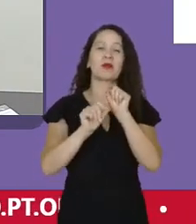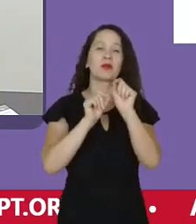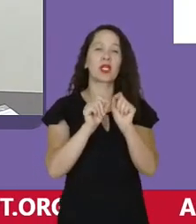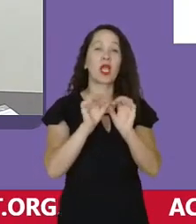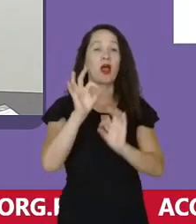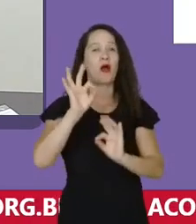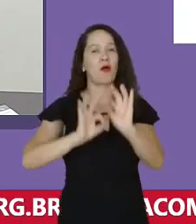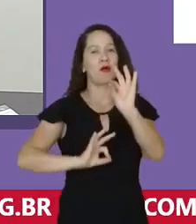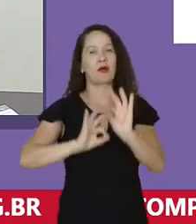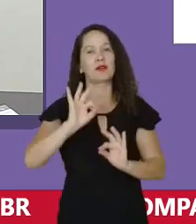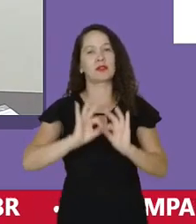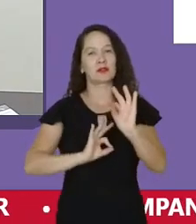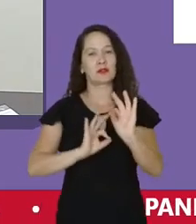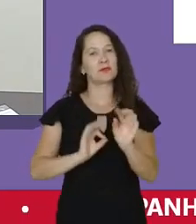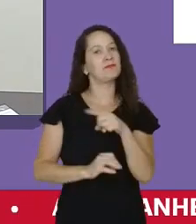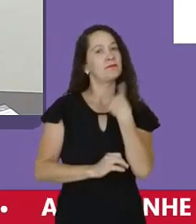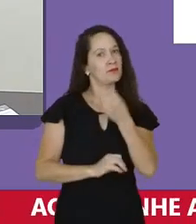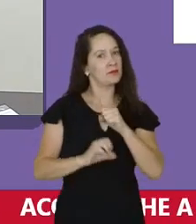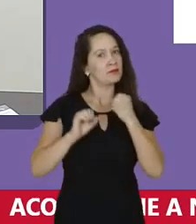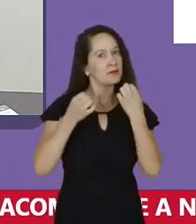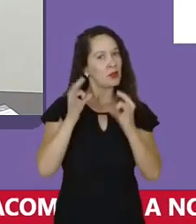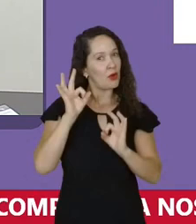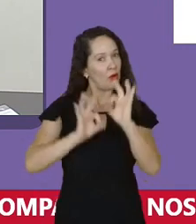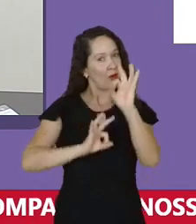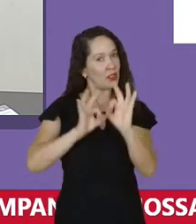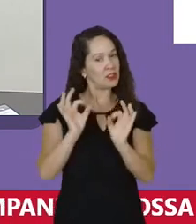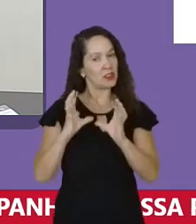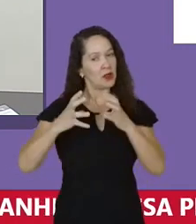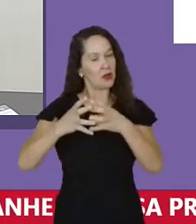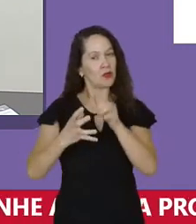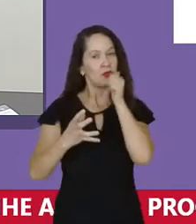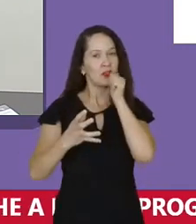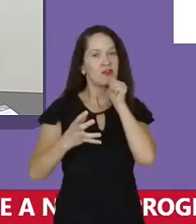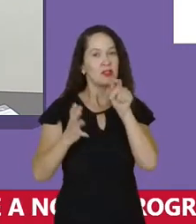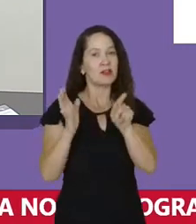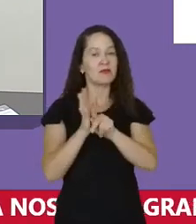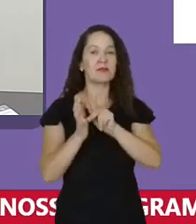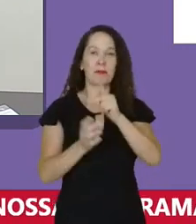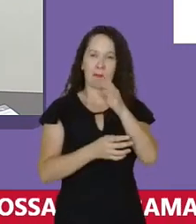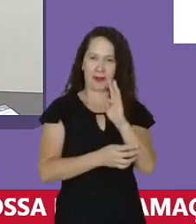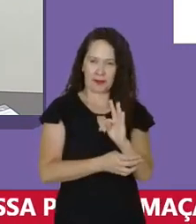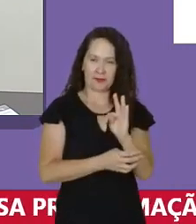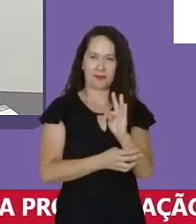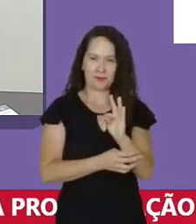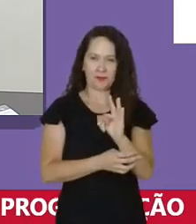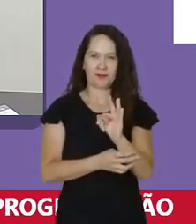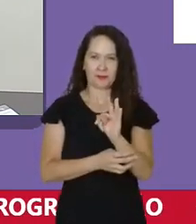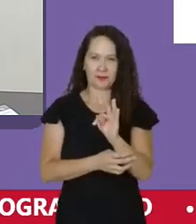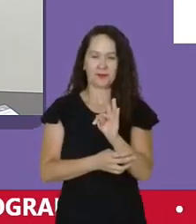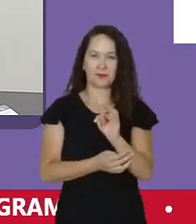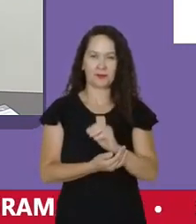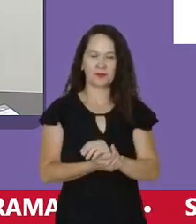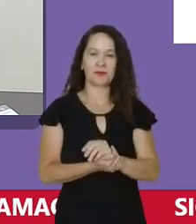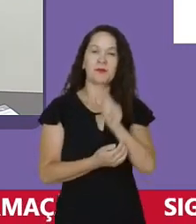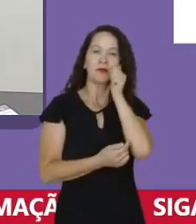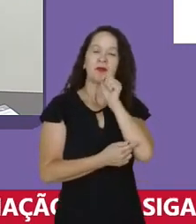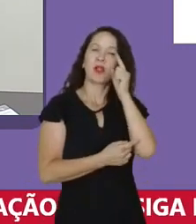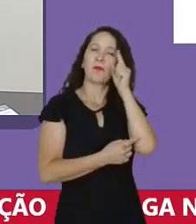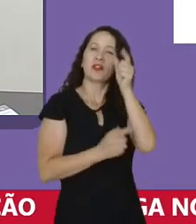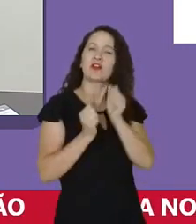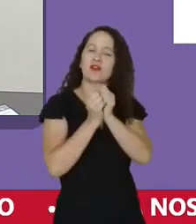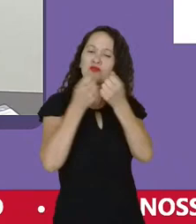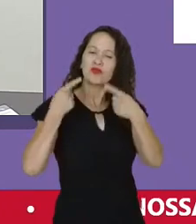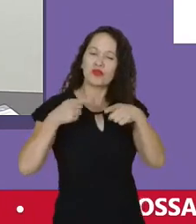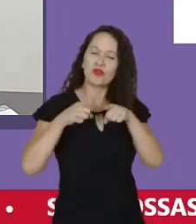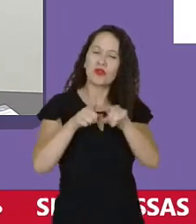da organização. Nós precisamos nos organizar enquanto mulheres petistas, para pensarmos